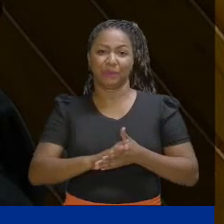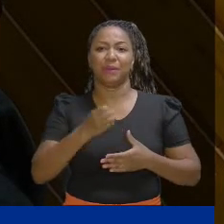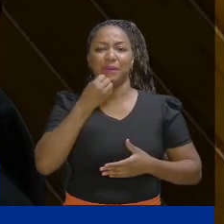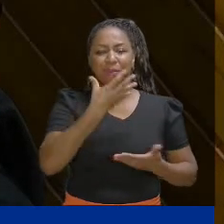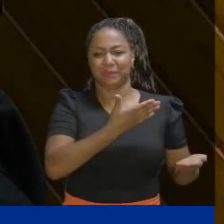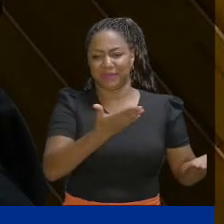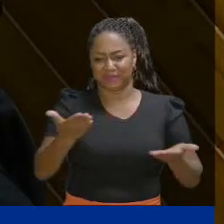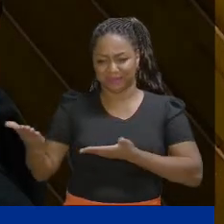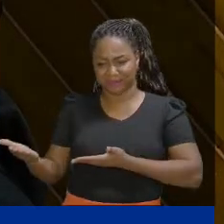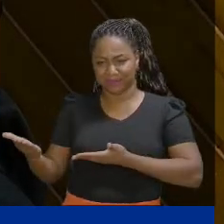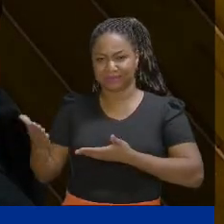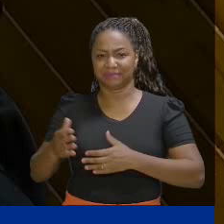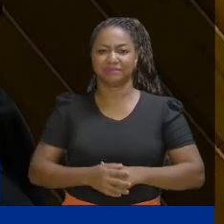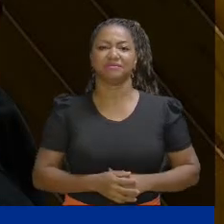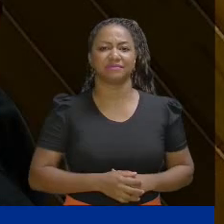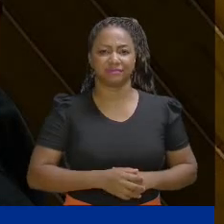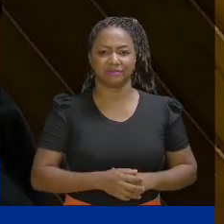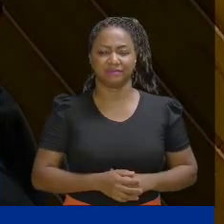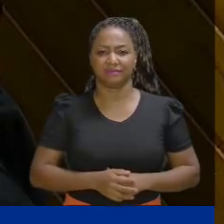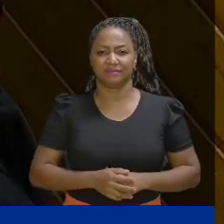bem-vinda, é muito quista, né?